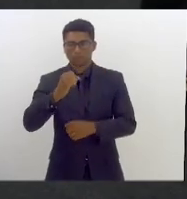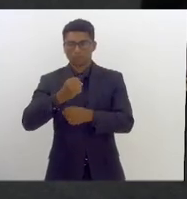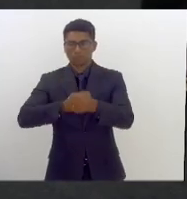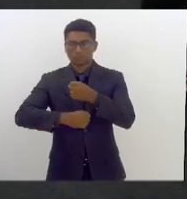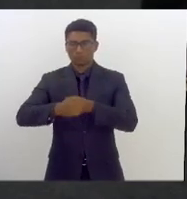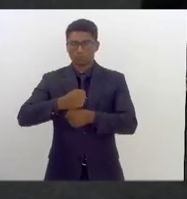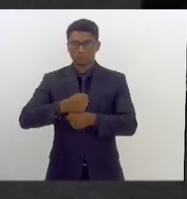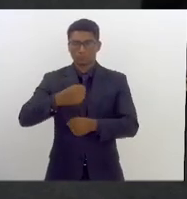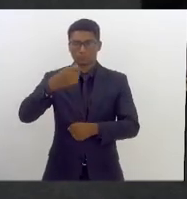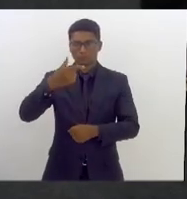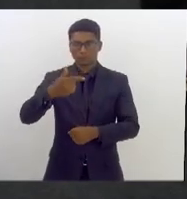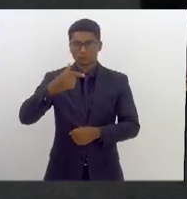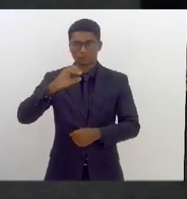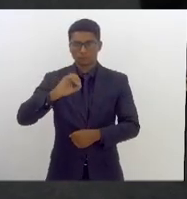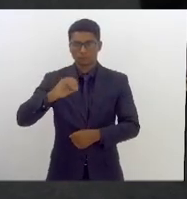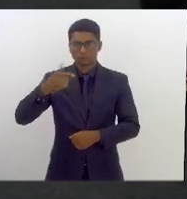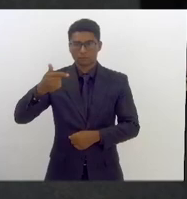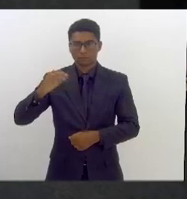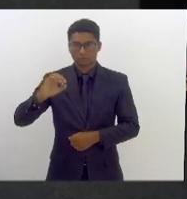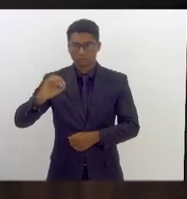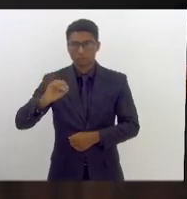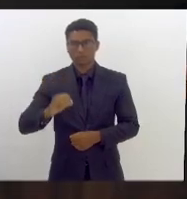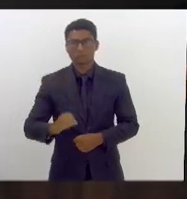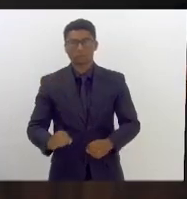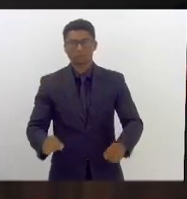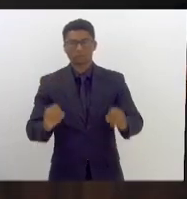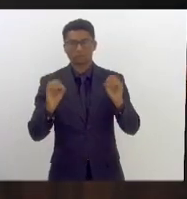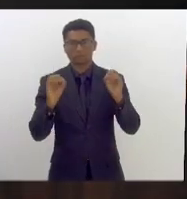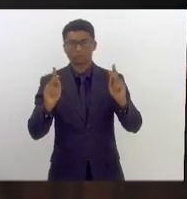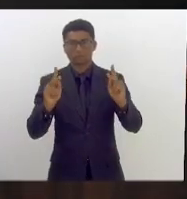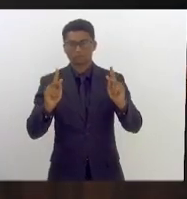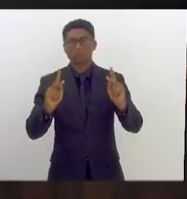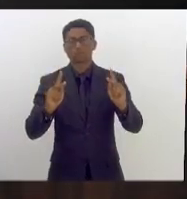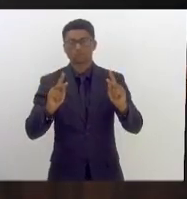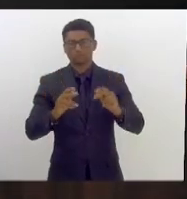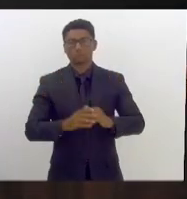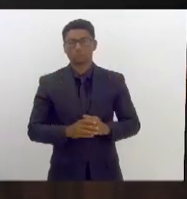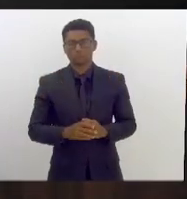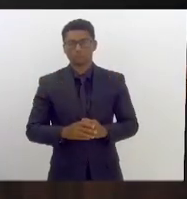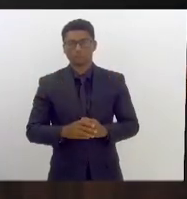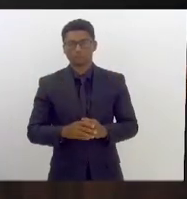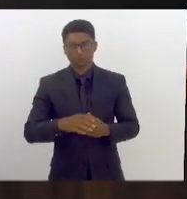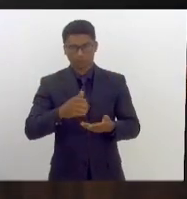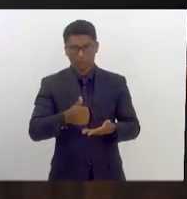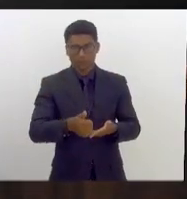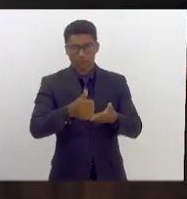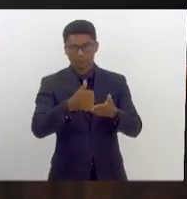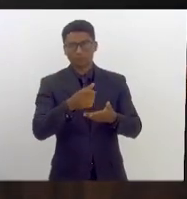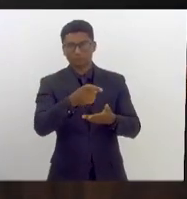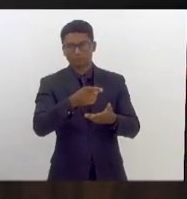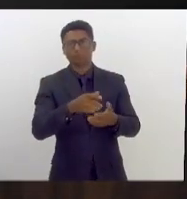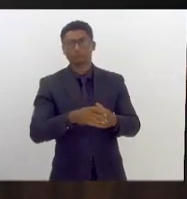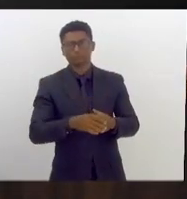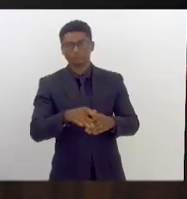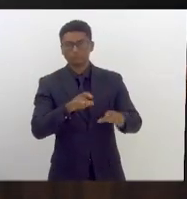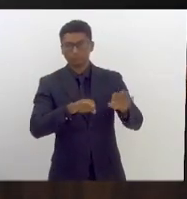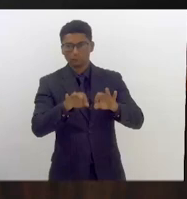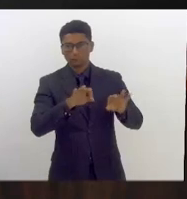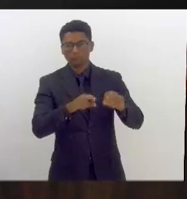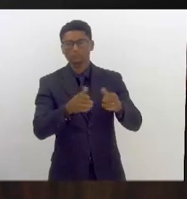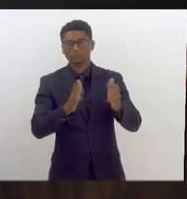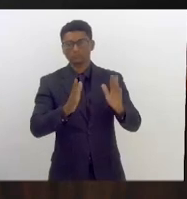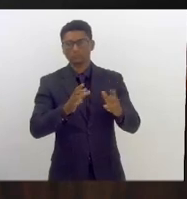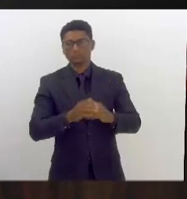3400/2020. Deputado Anderson, registrado. Boa tarde, presidente. A assessoria da mesa já está fazendo ali o Muito obrigado,